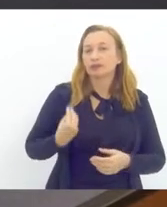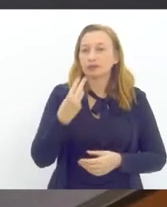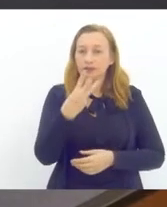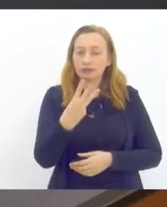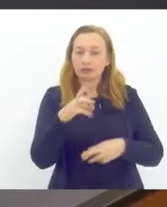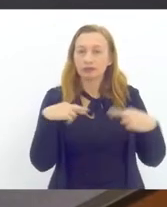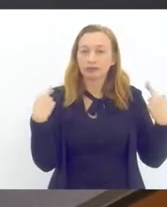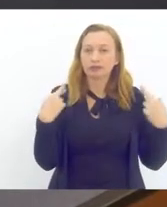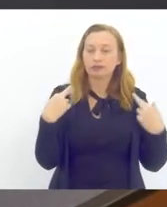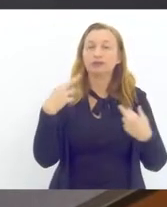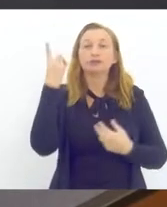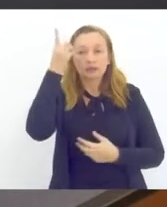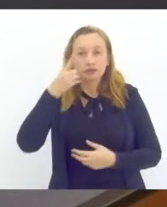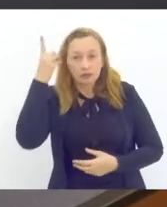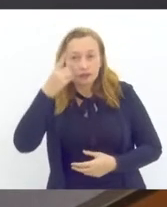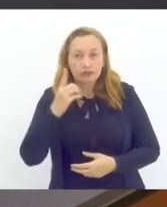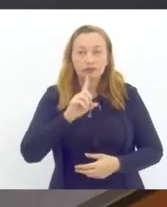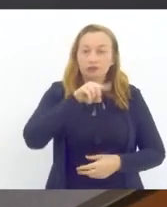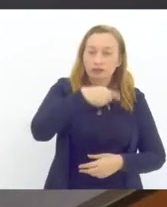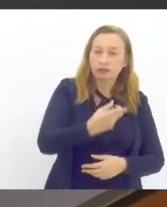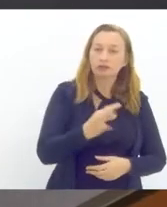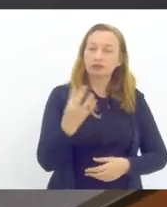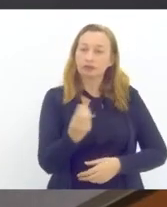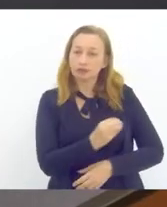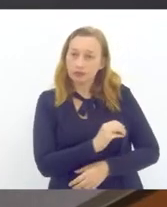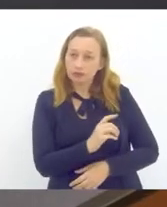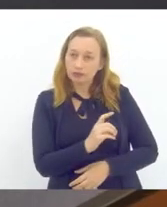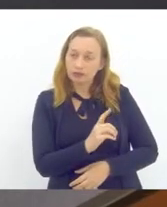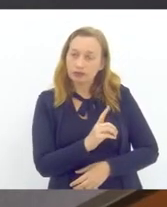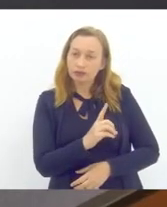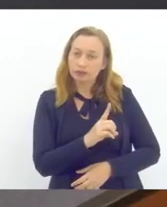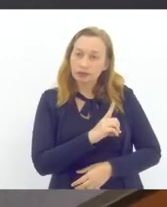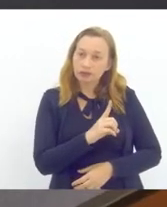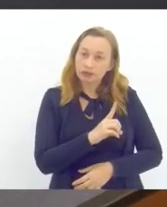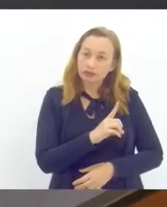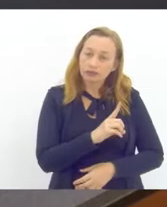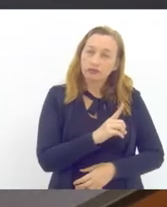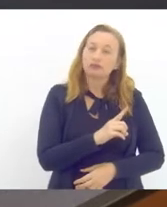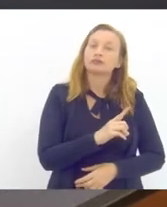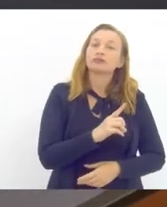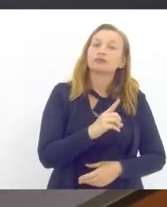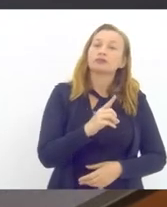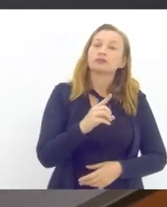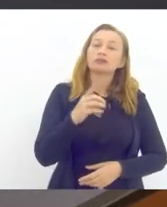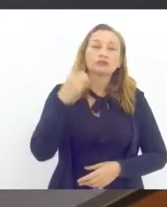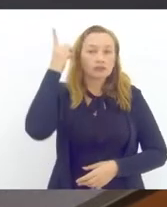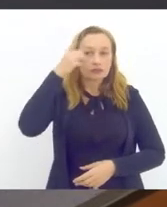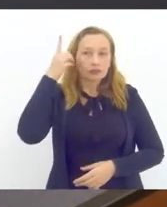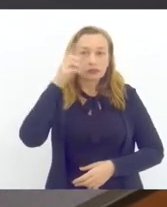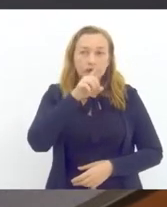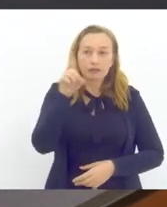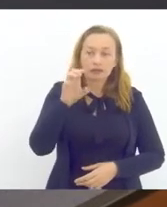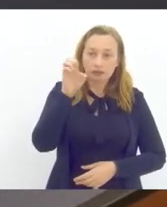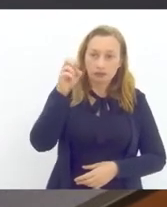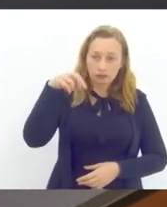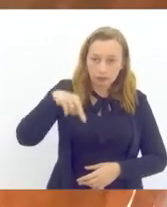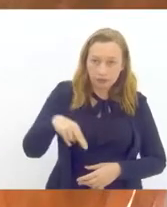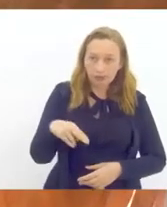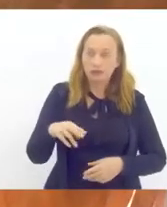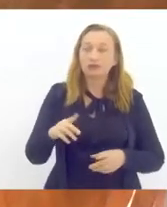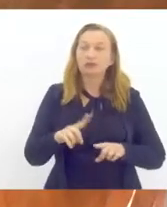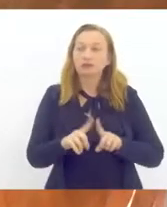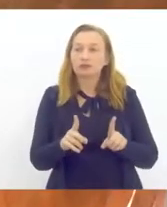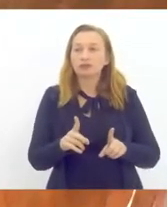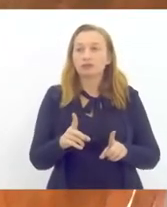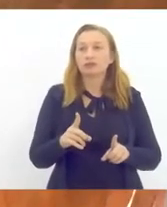audiência tivemos também a deputada Marta Rocha, que justificou a ausência, a deputada Zeidan, além do deputado Renan Ferreirinha. Mas a Alerj